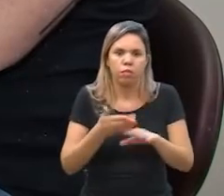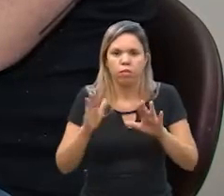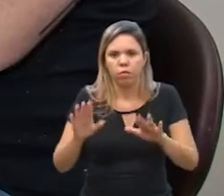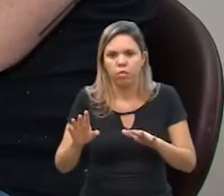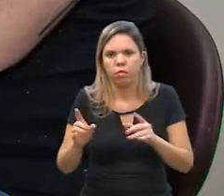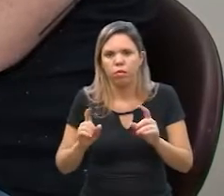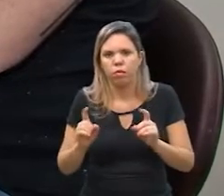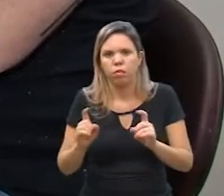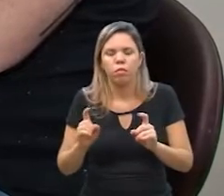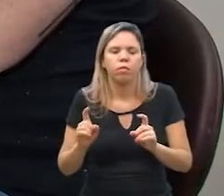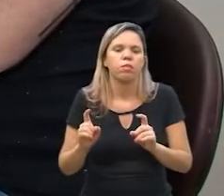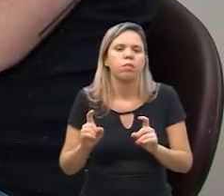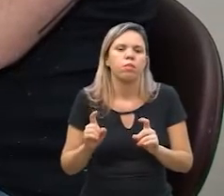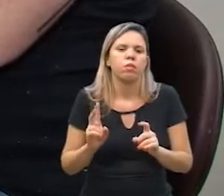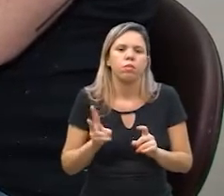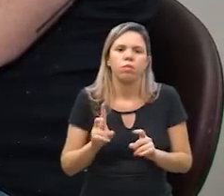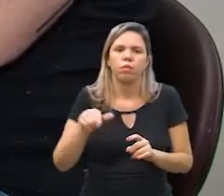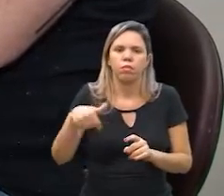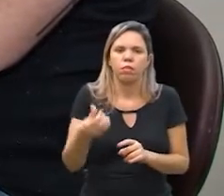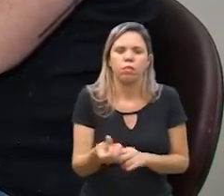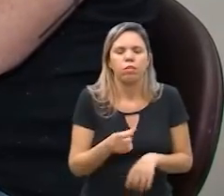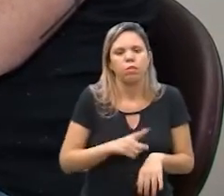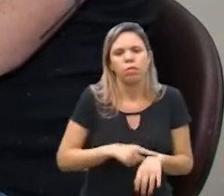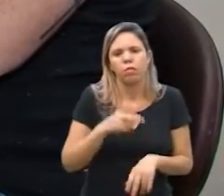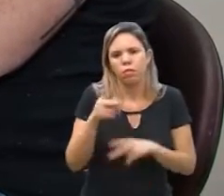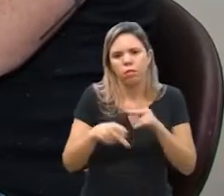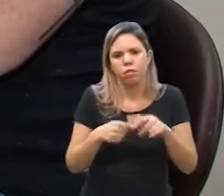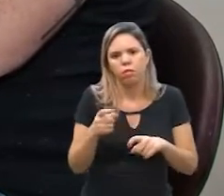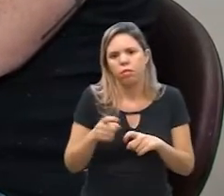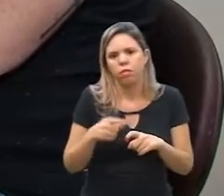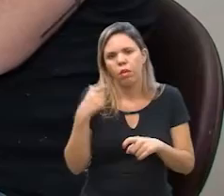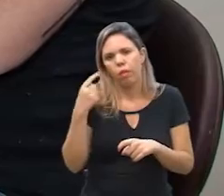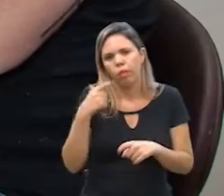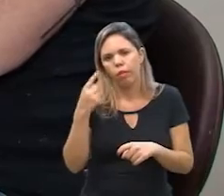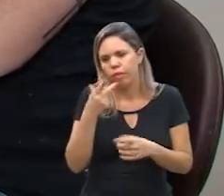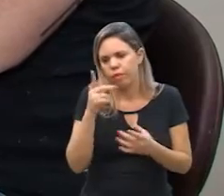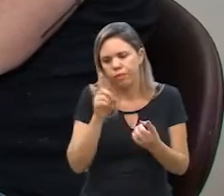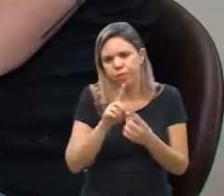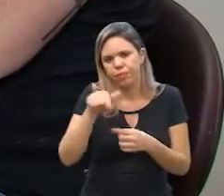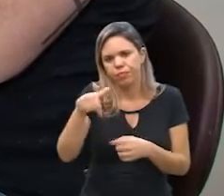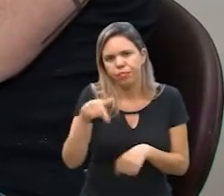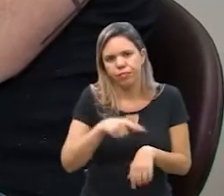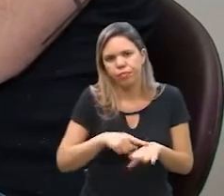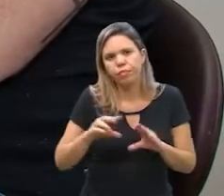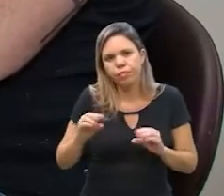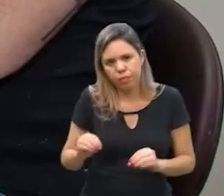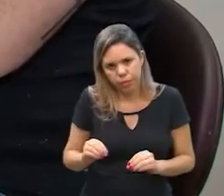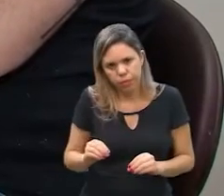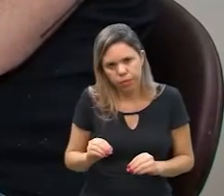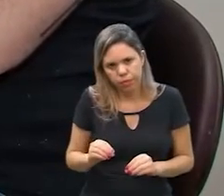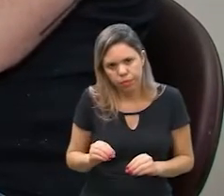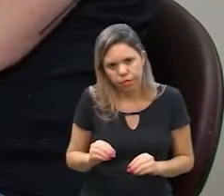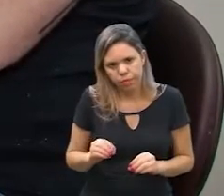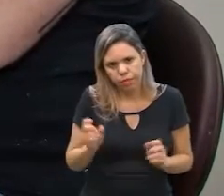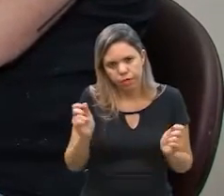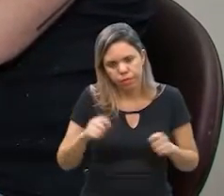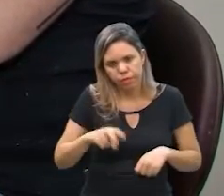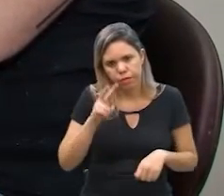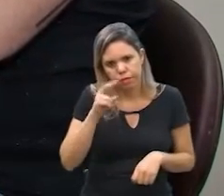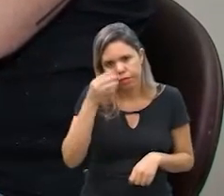mas as reuniões acabam acontecendo depois das 6. Porque a pessoa, um médico, um advogado, ele fala, você pode me atender às 7 da noite? Então, tem que ver